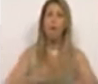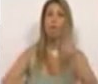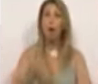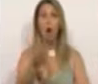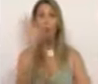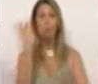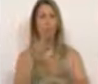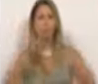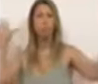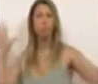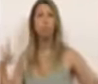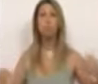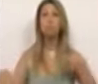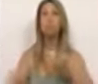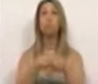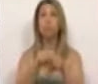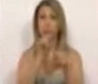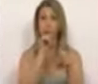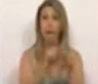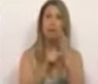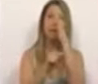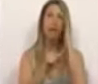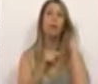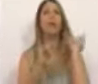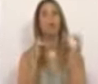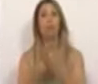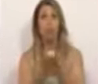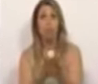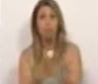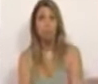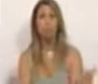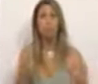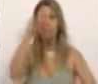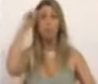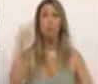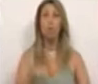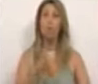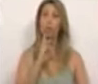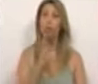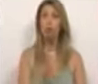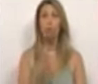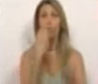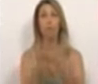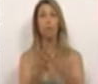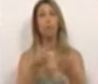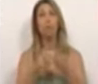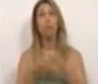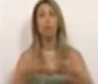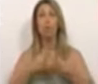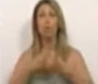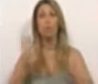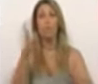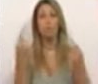romper com essa política para enfrentar essas dificuldades e responder aos problemas estruturais do país.